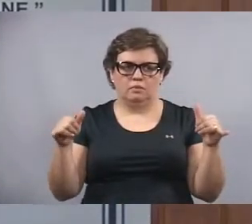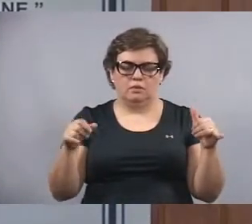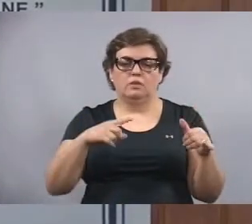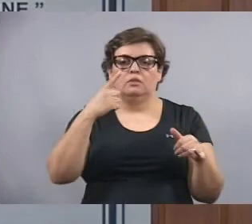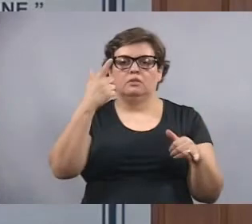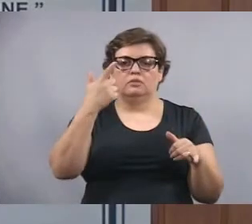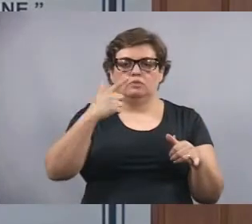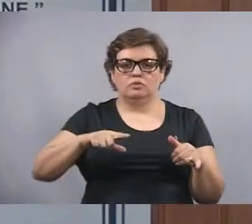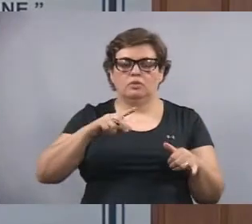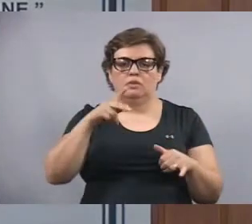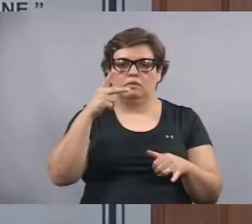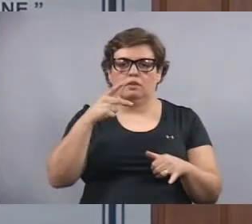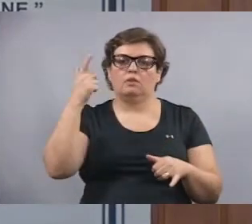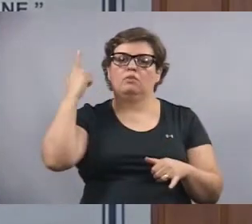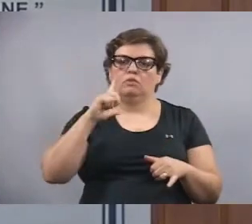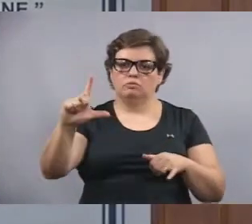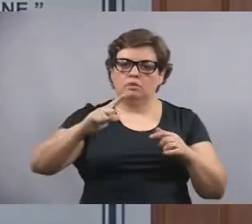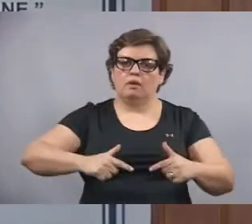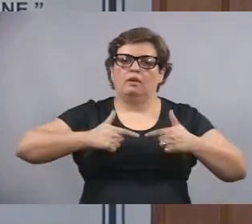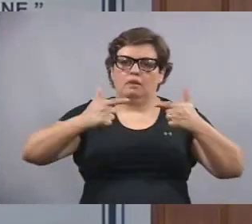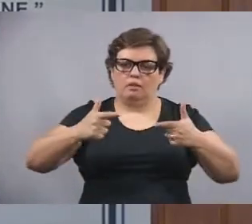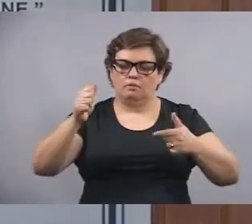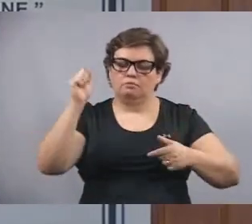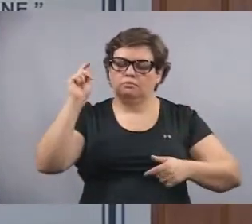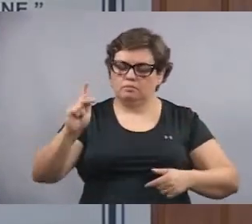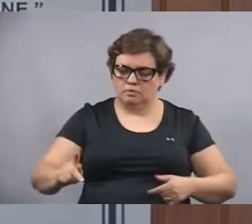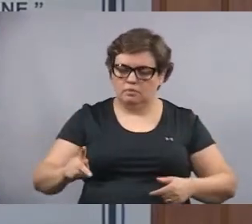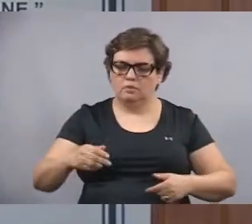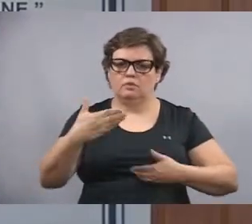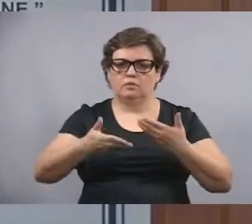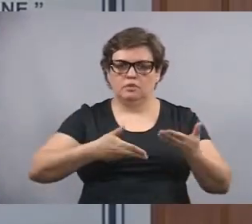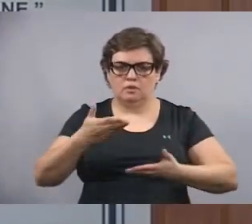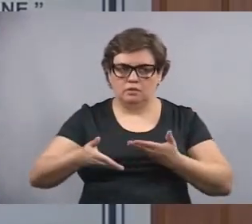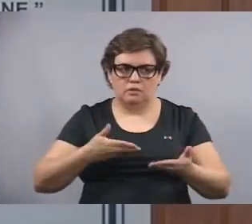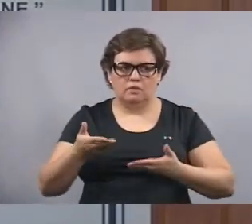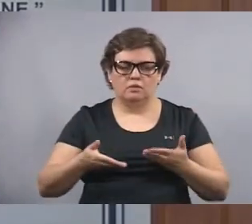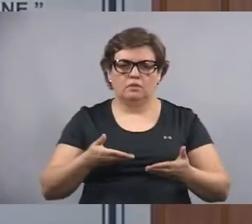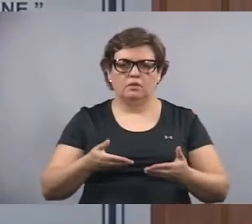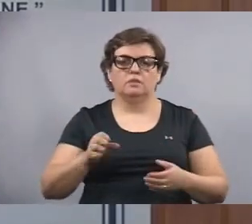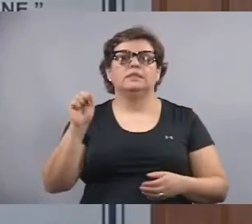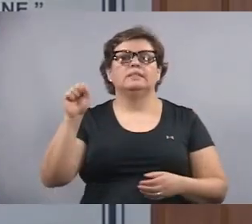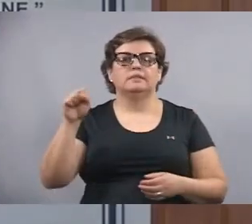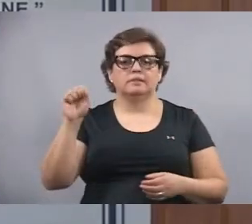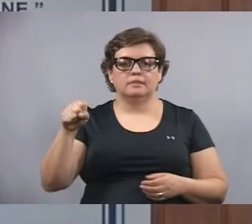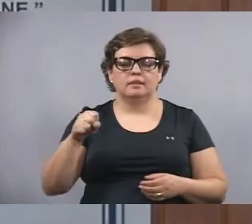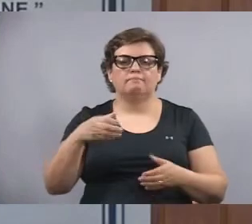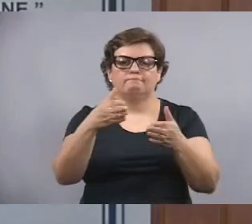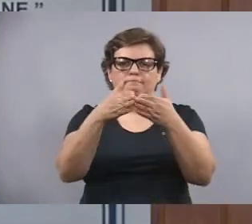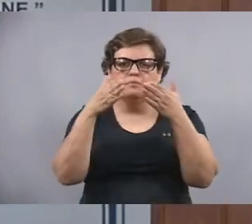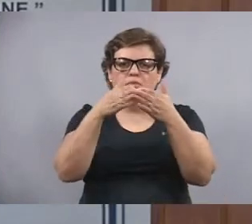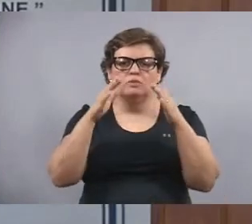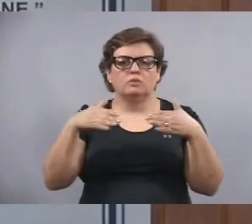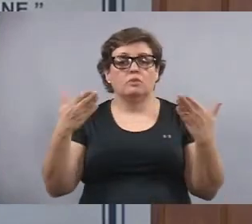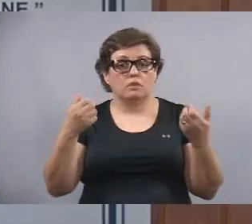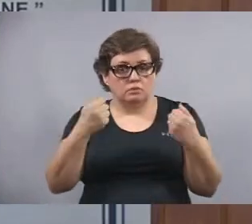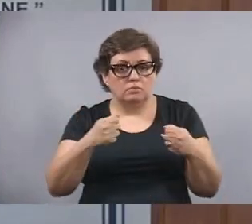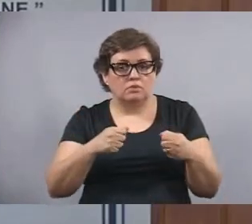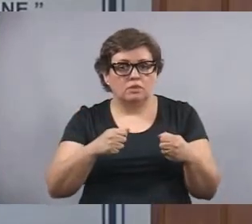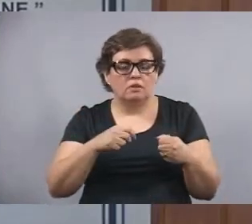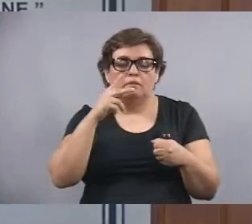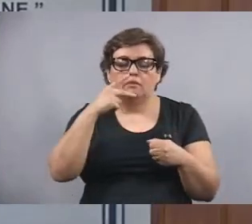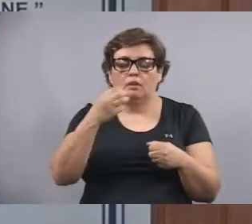volto a dizer, continuarei defendendo os aposentados, os servidores e sim, cobrando quando é para cobrar